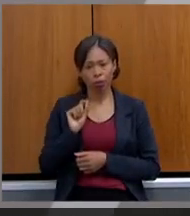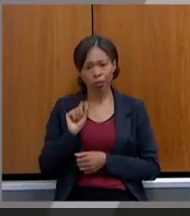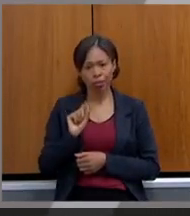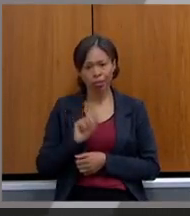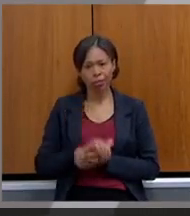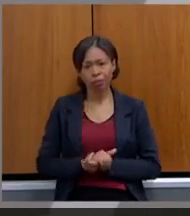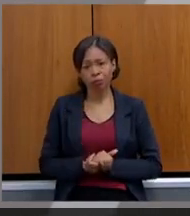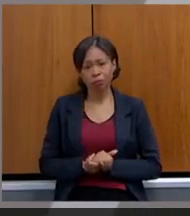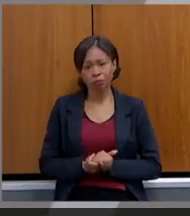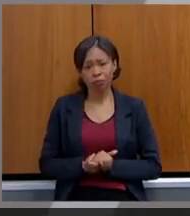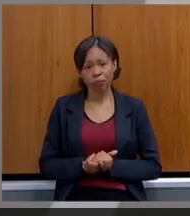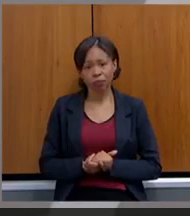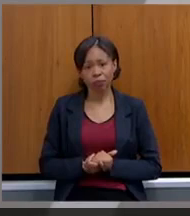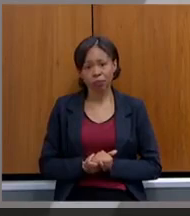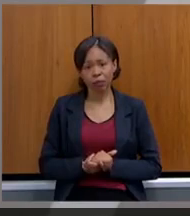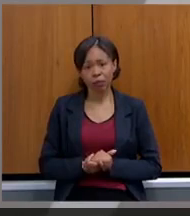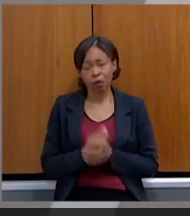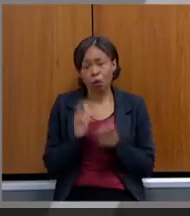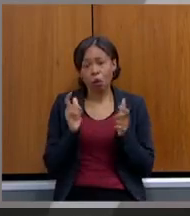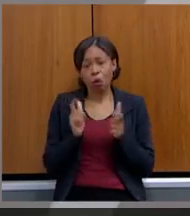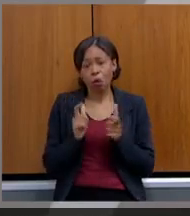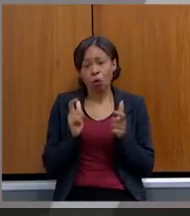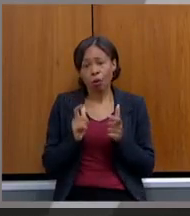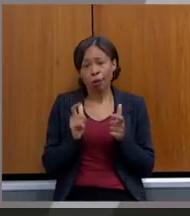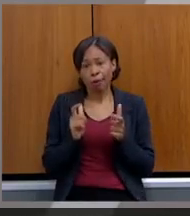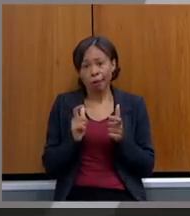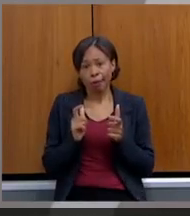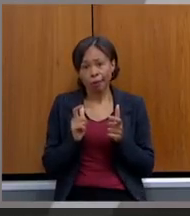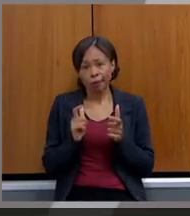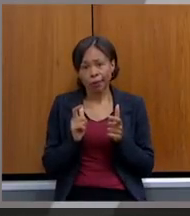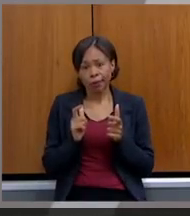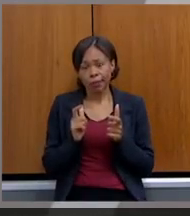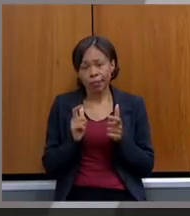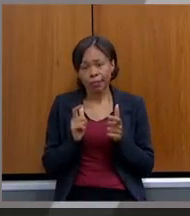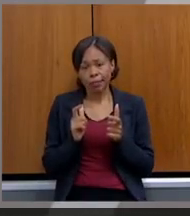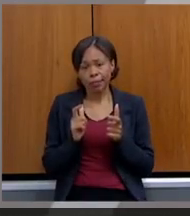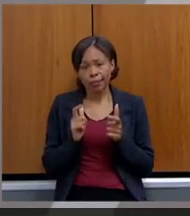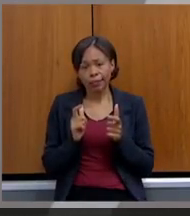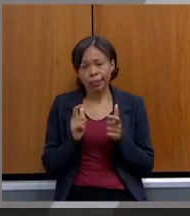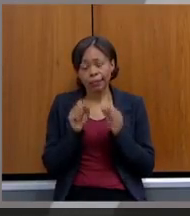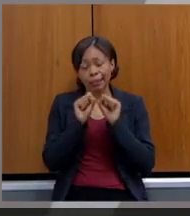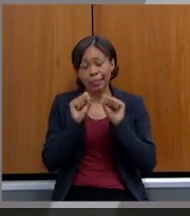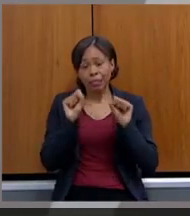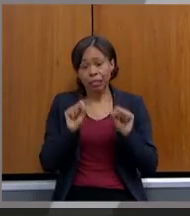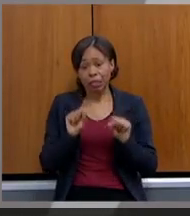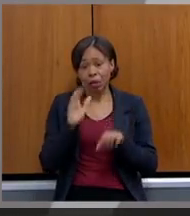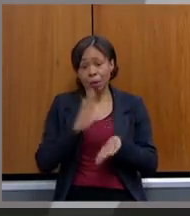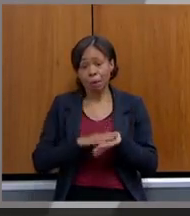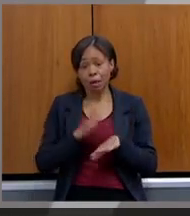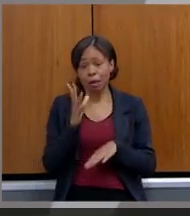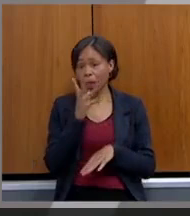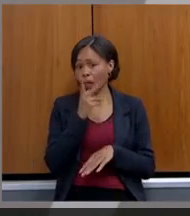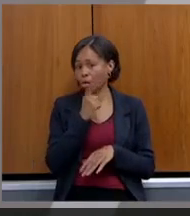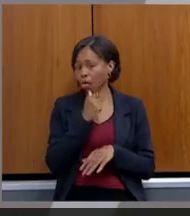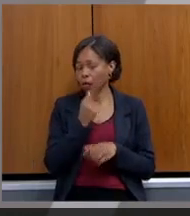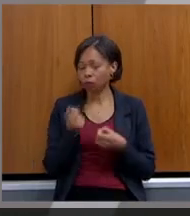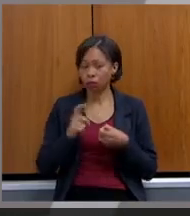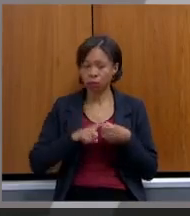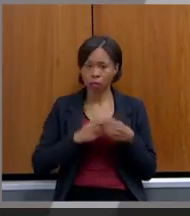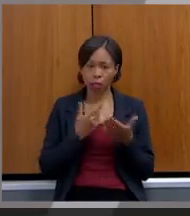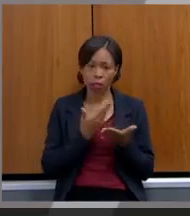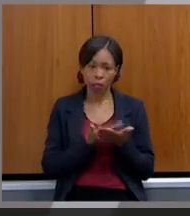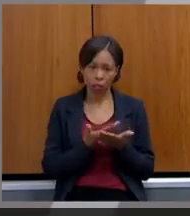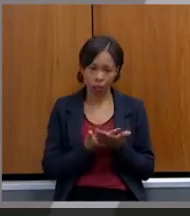aonde tá os Democratas demorou-se mais voltar às aulas e temos mais problemas aonde